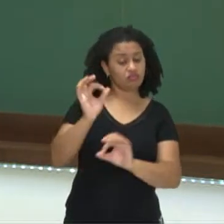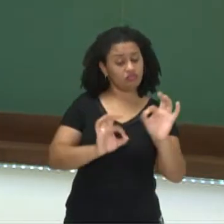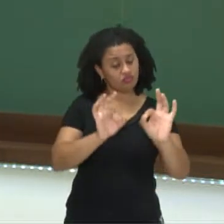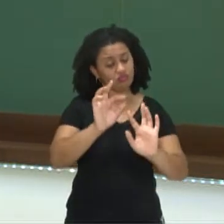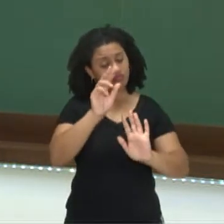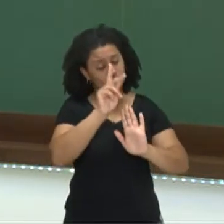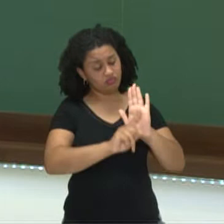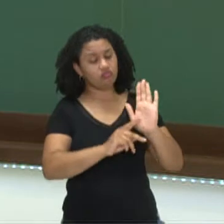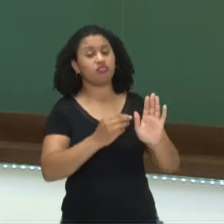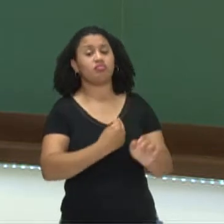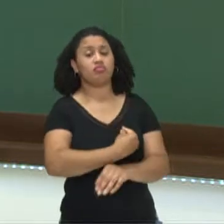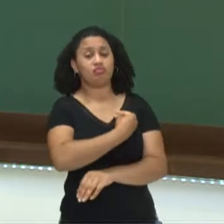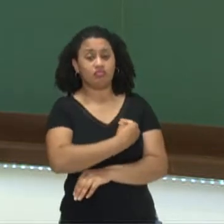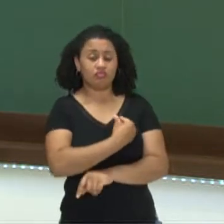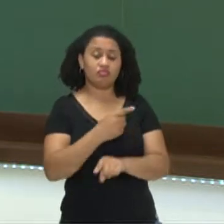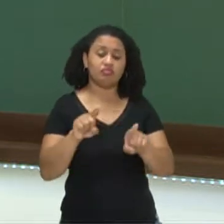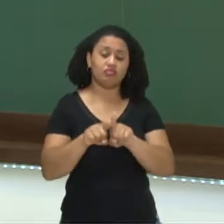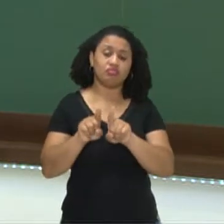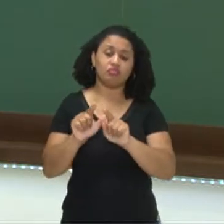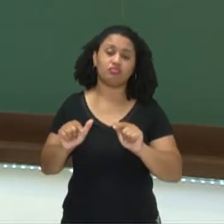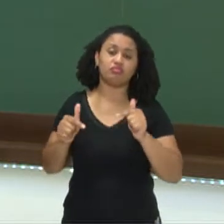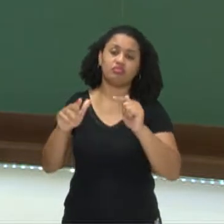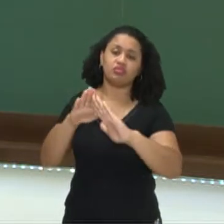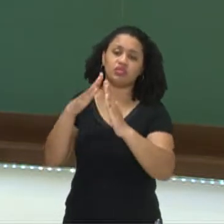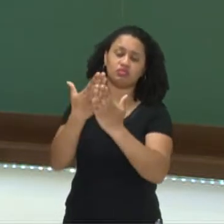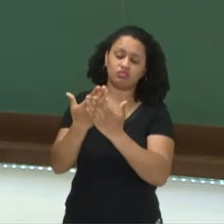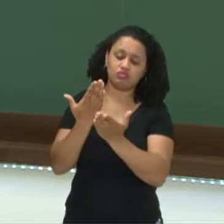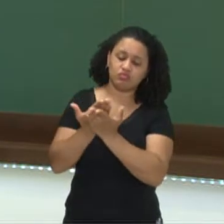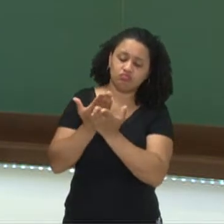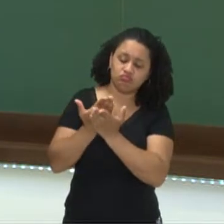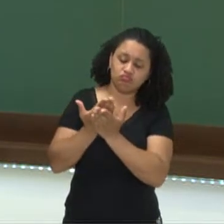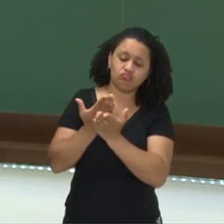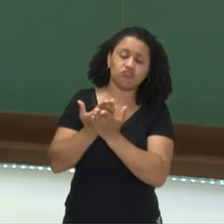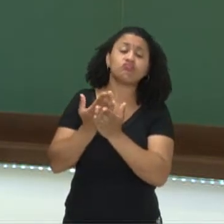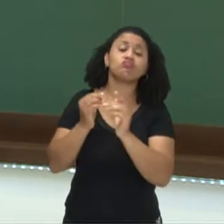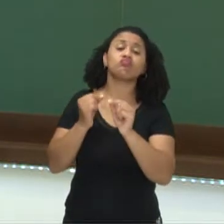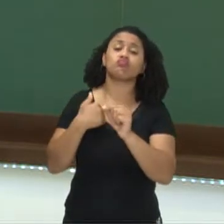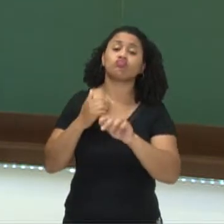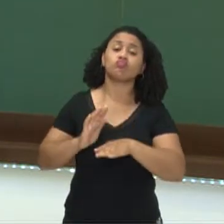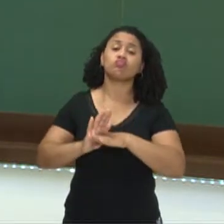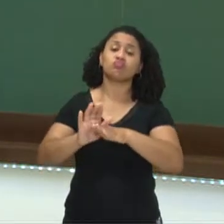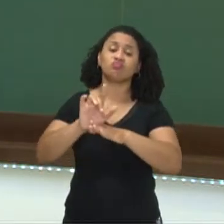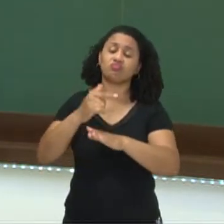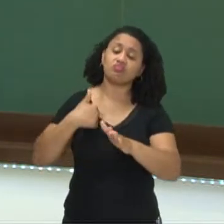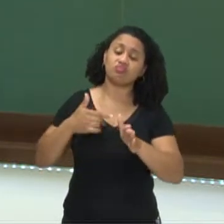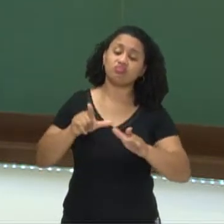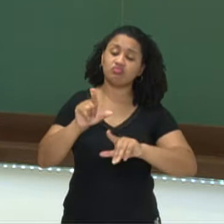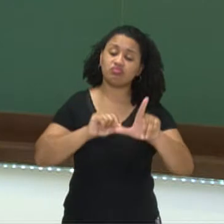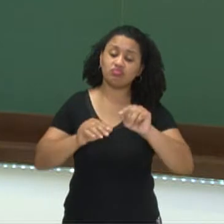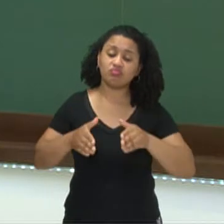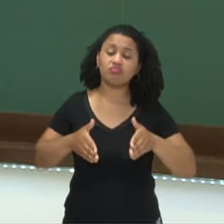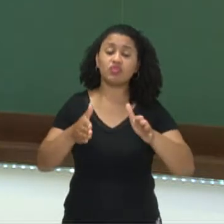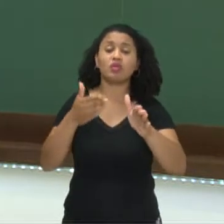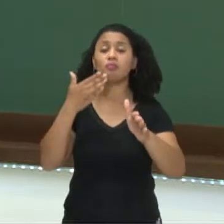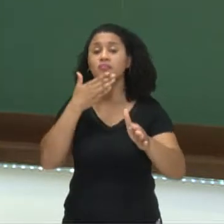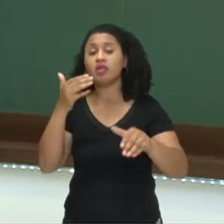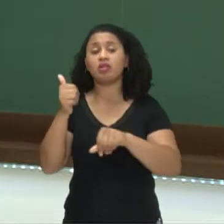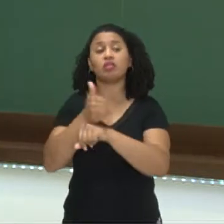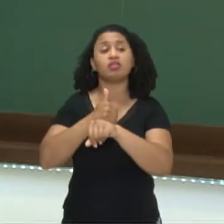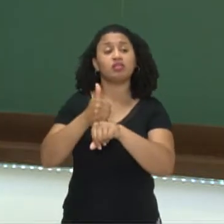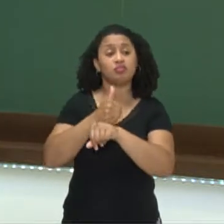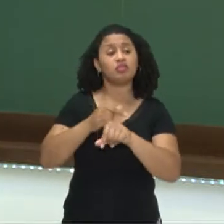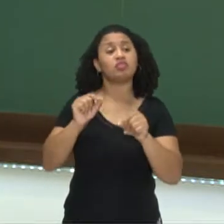seu plano de vida, a sua atuação na escola, os seus estudos, que isso vai ajudar você a se encaminhar para a melhor profissão, que